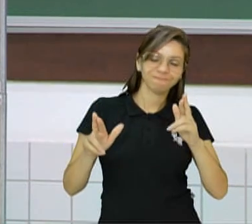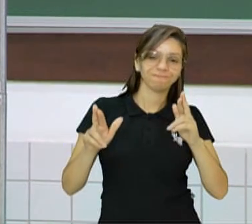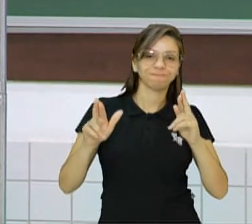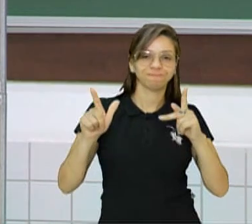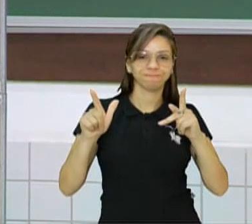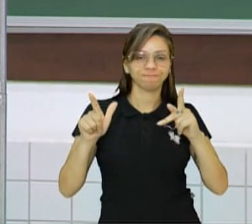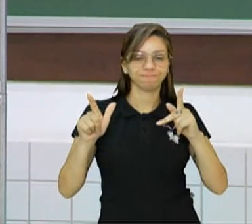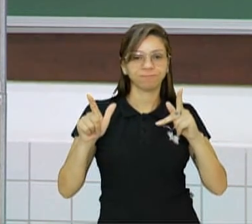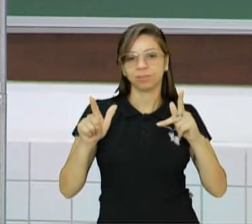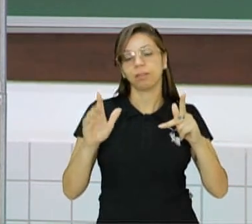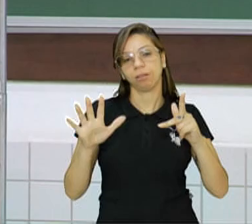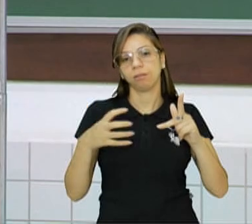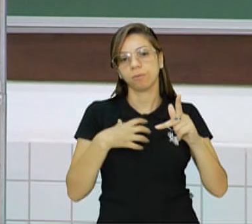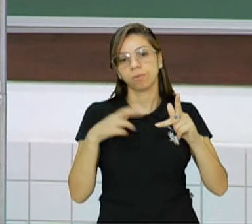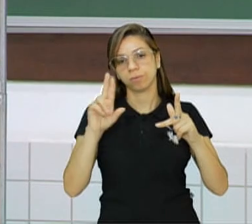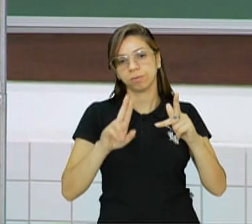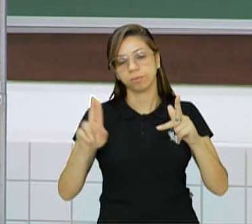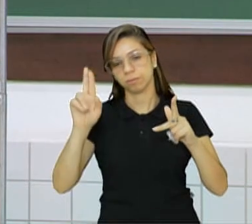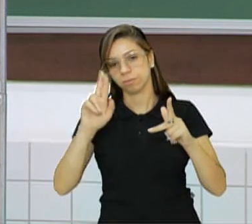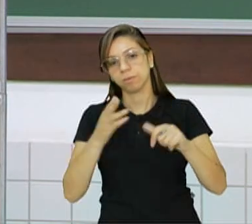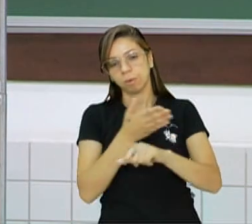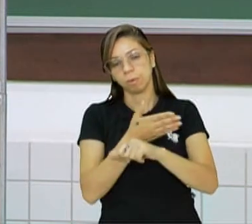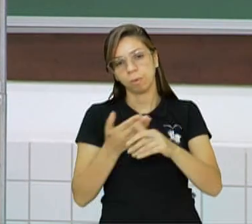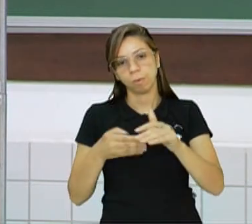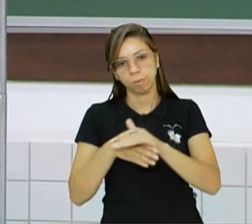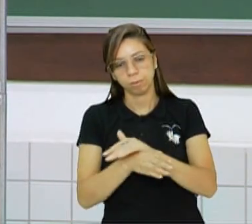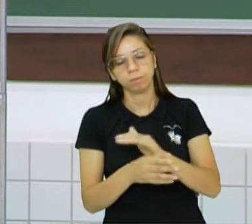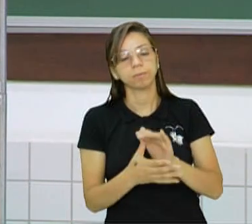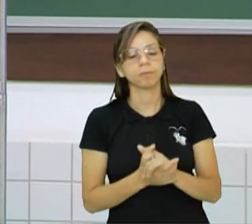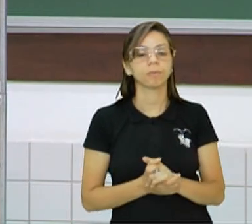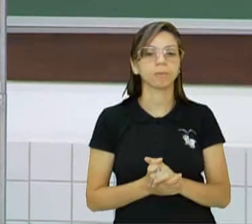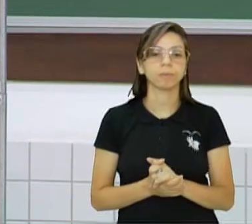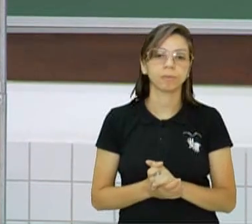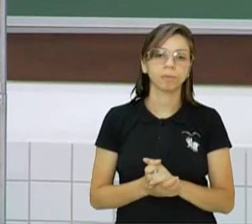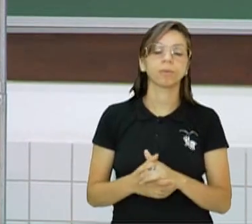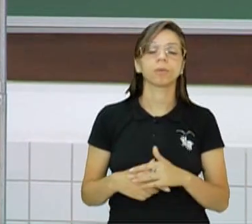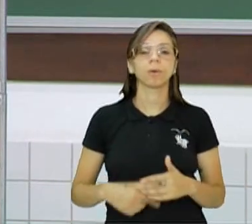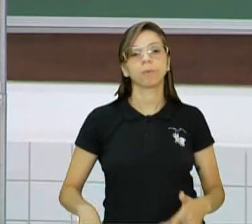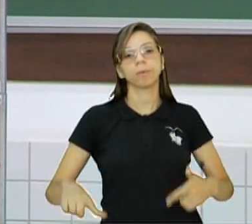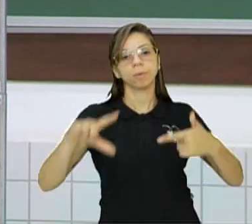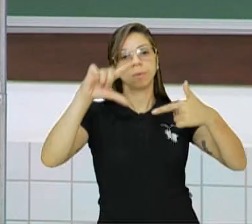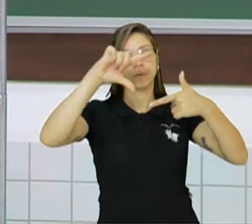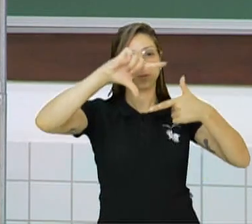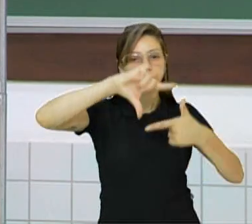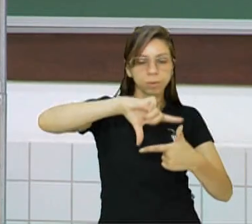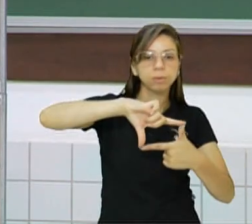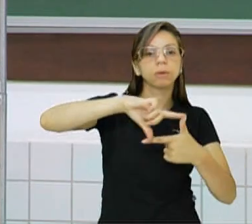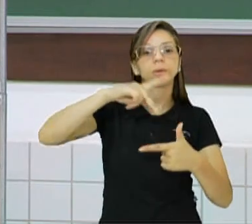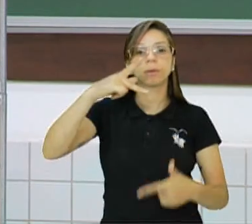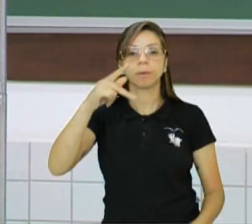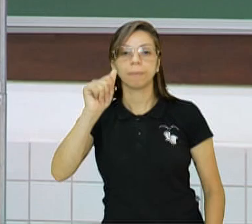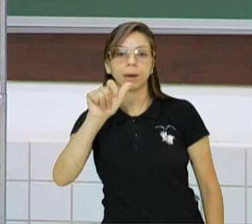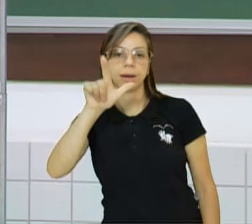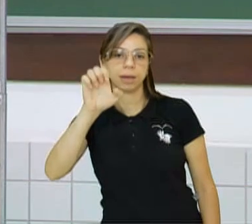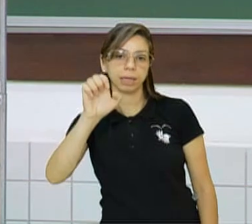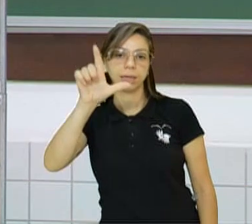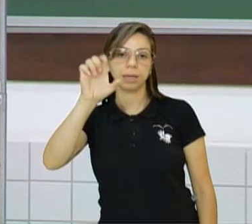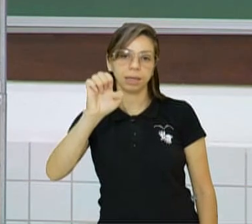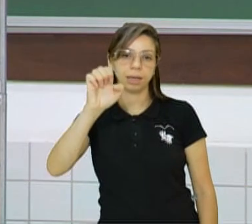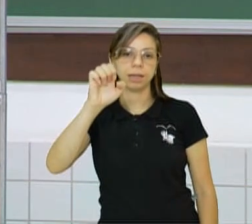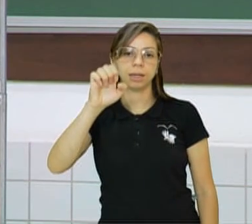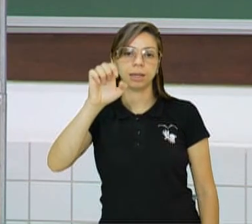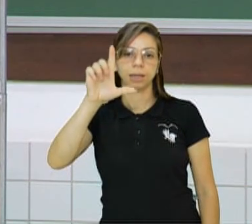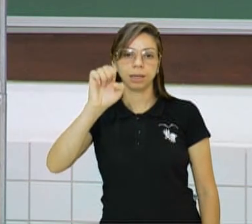difíceis e diferentes do que a gente usa sempre, né? A gente usa lá o retângulo, paralelepípedo, usamos